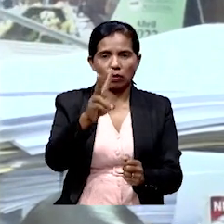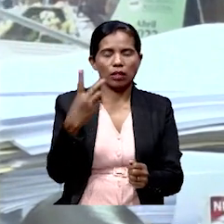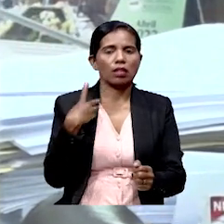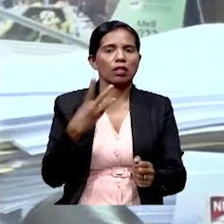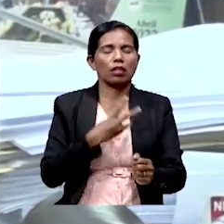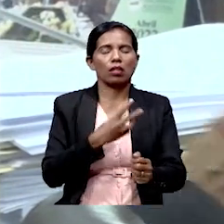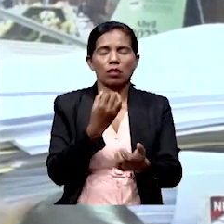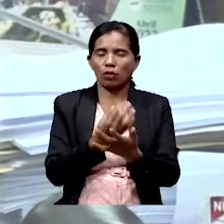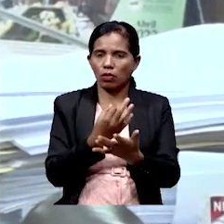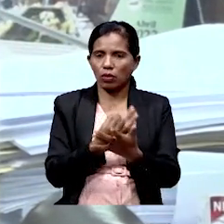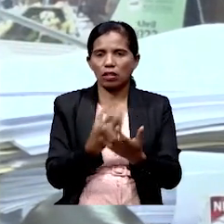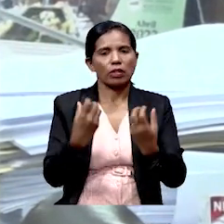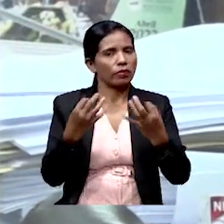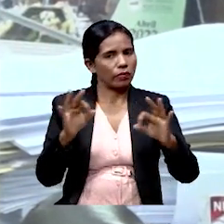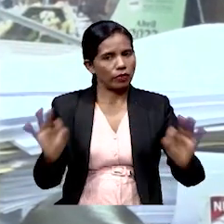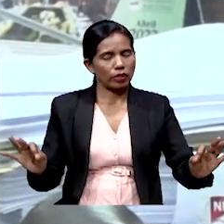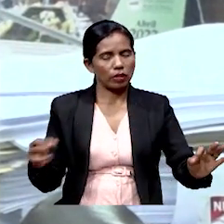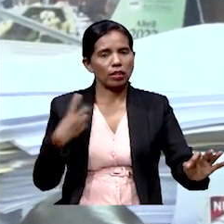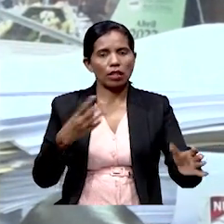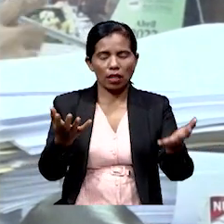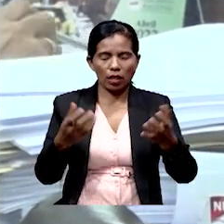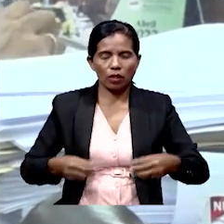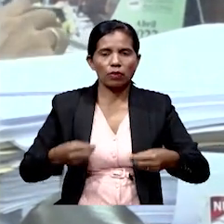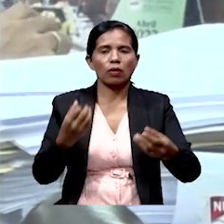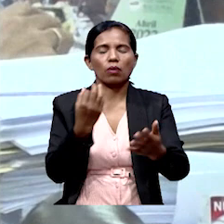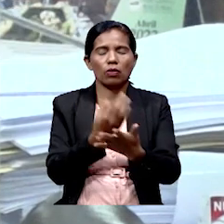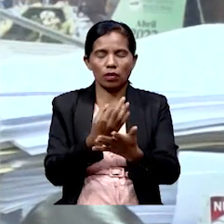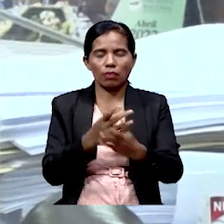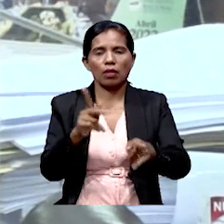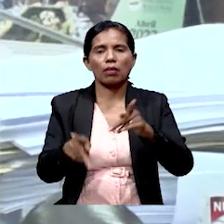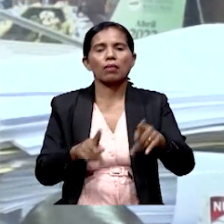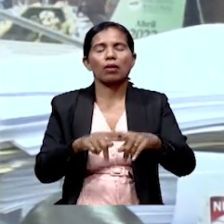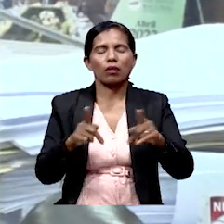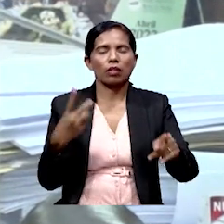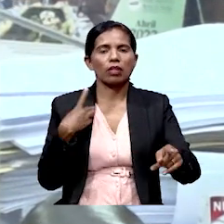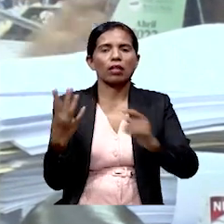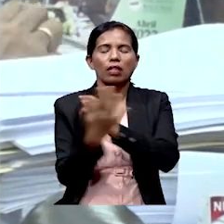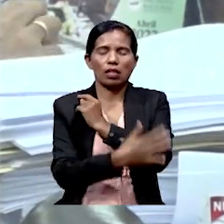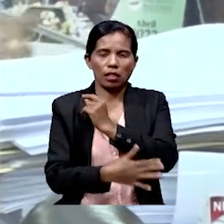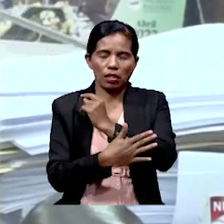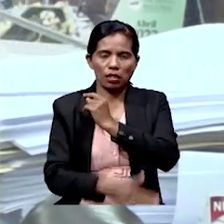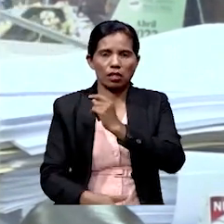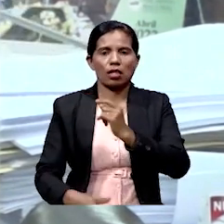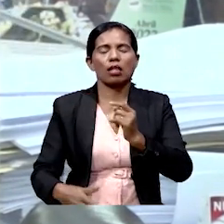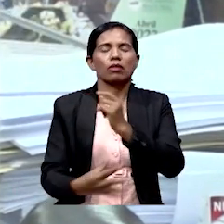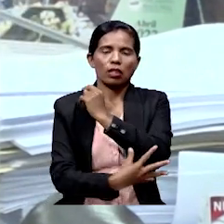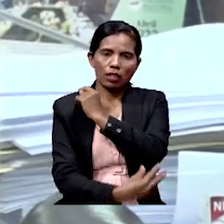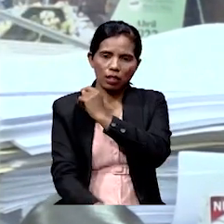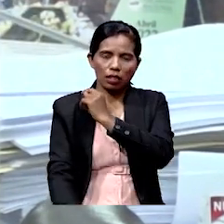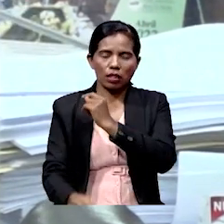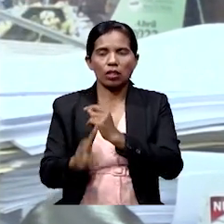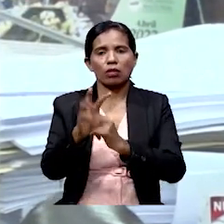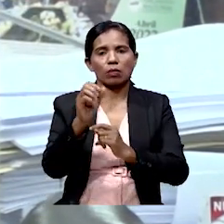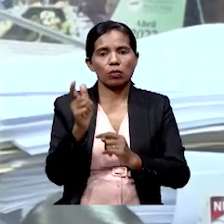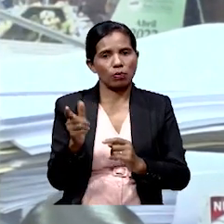sei moho. Ita karak fo osang bapovo maibe ita nina saun besesai bankarota iha 2032. Ida